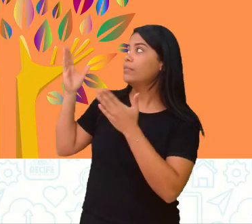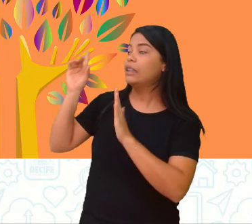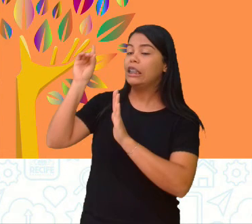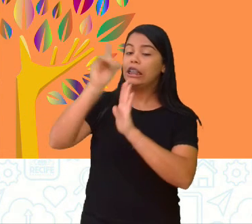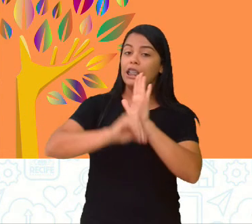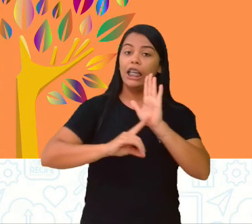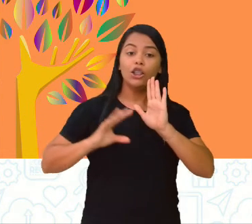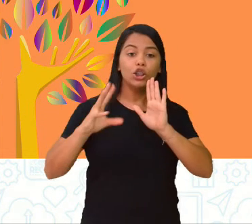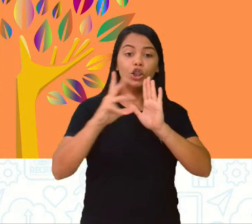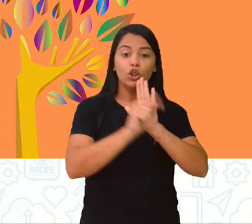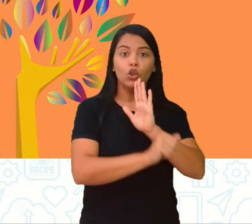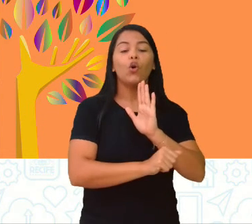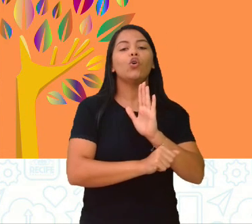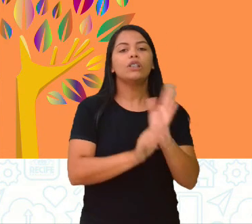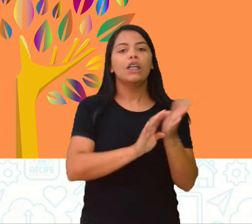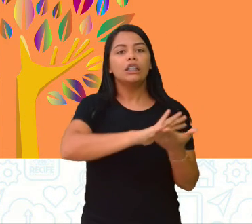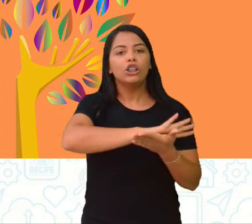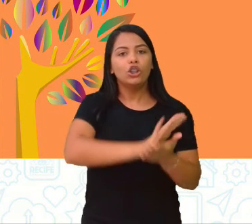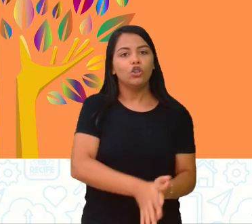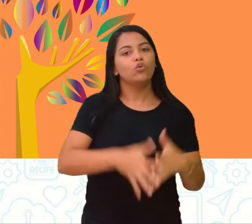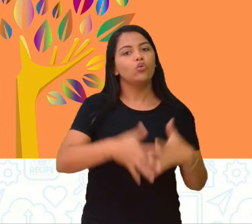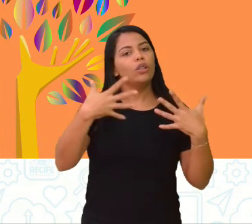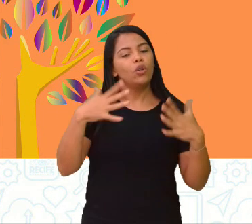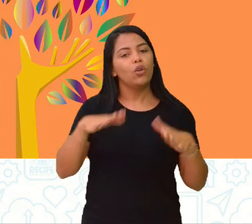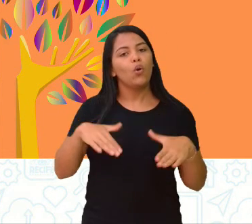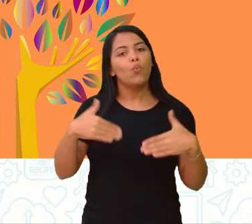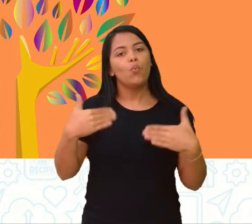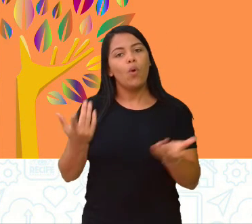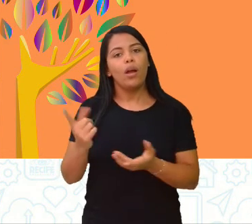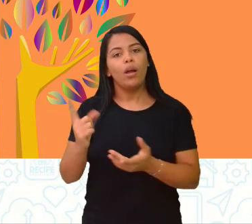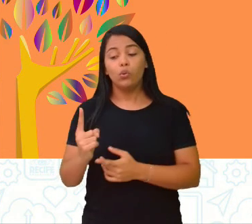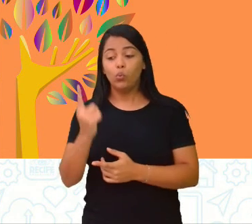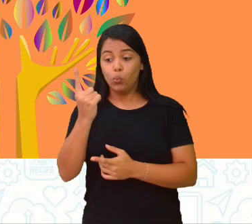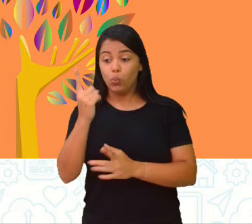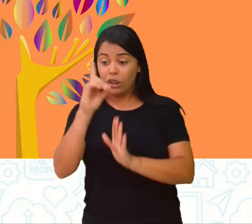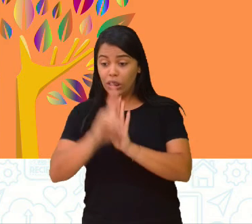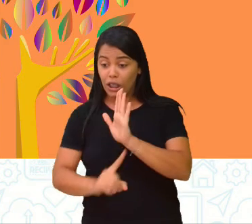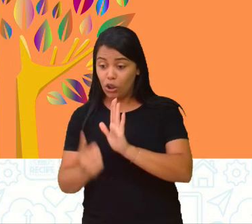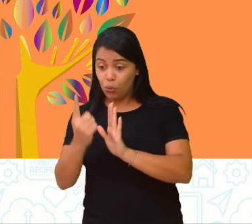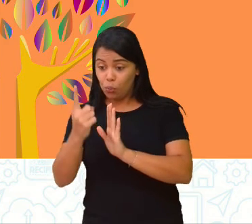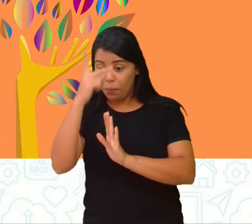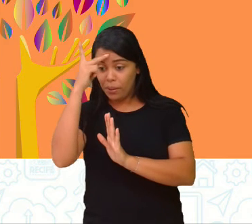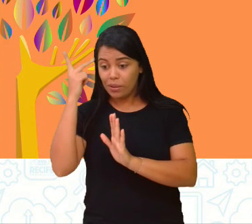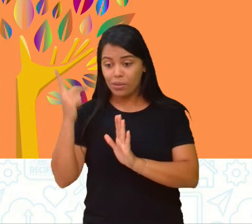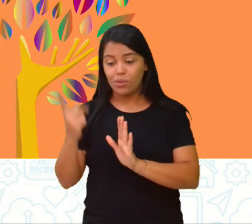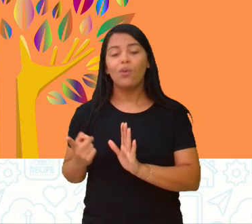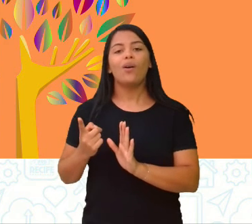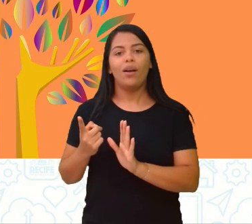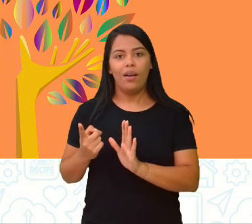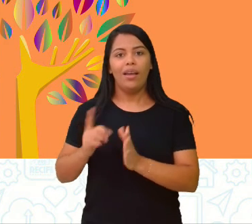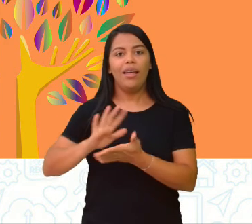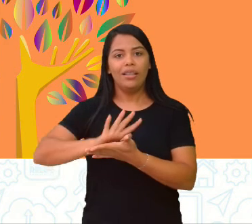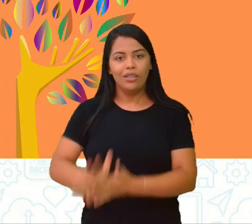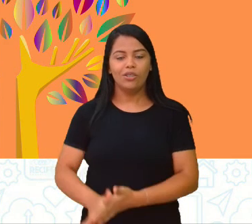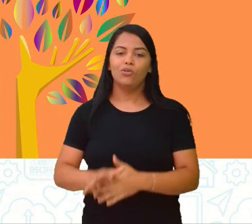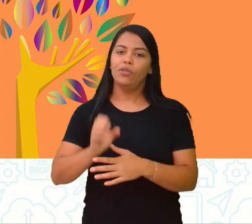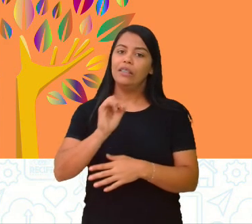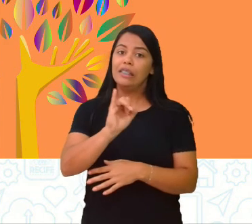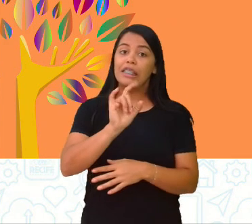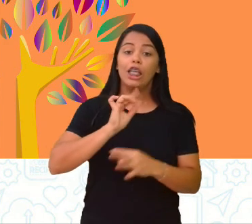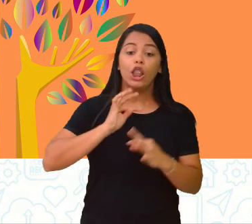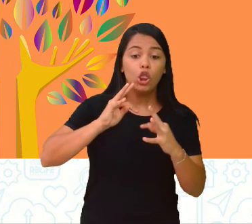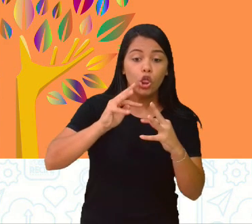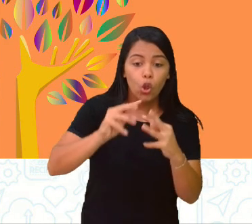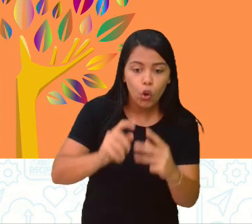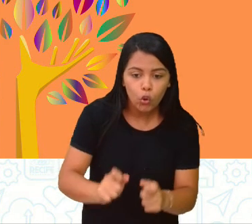são violados quando os direitos de um só são ameaçados. Olha aí, se todo mundo tem o mesmo direito, quando o direito de